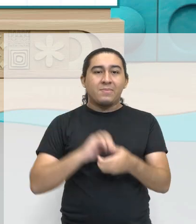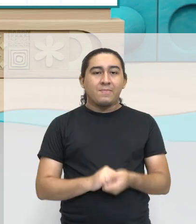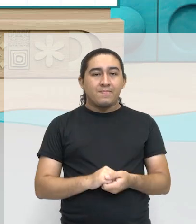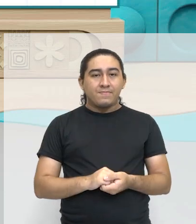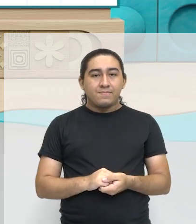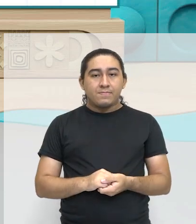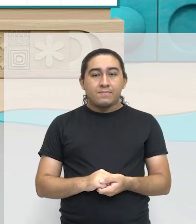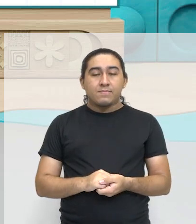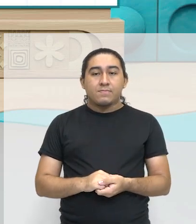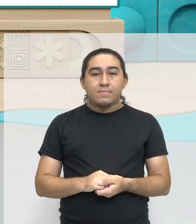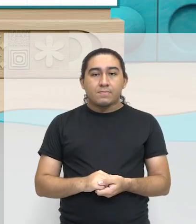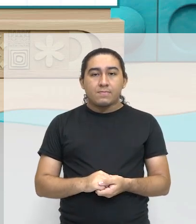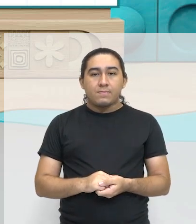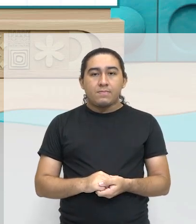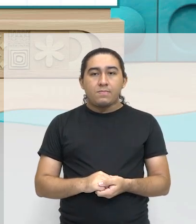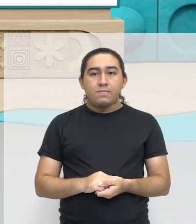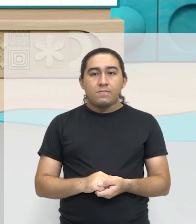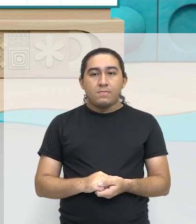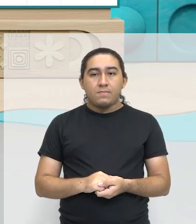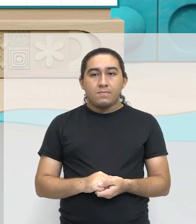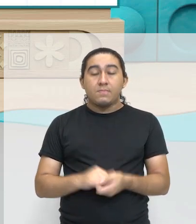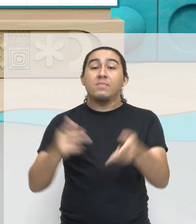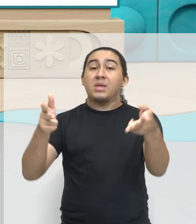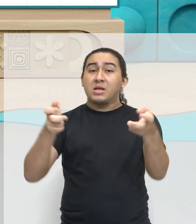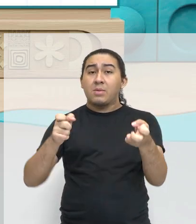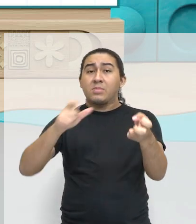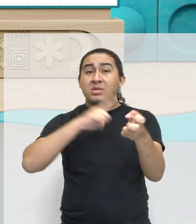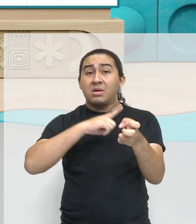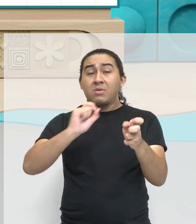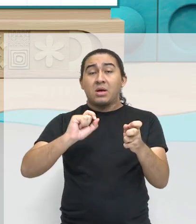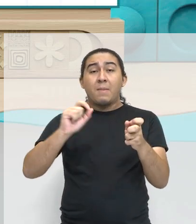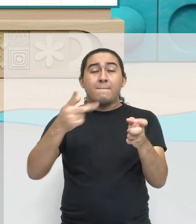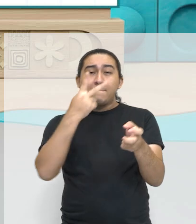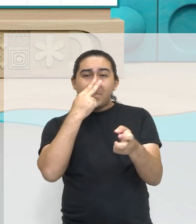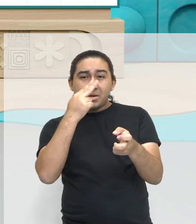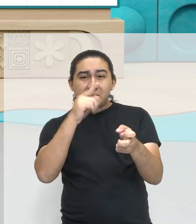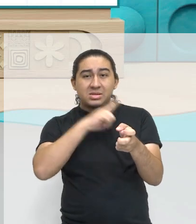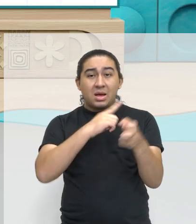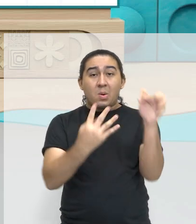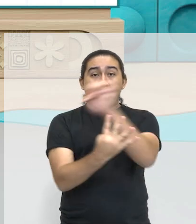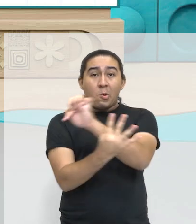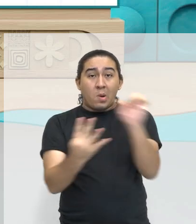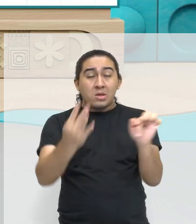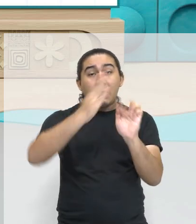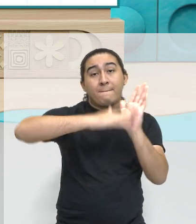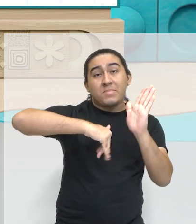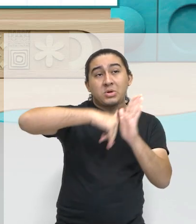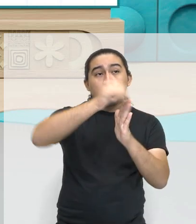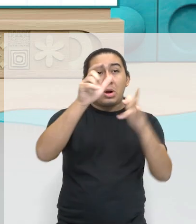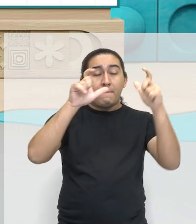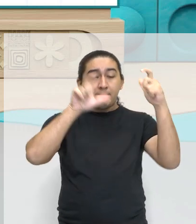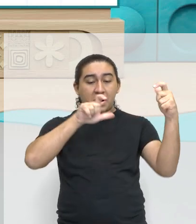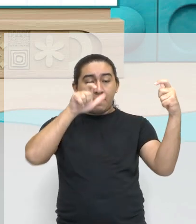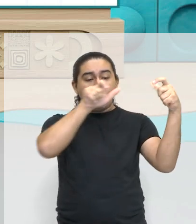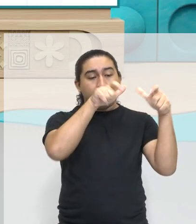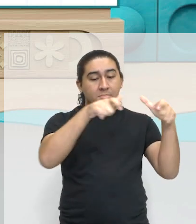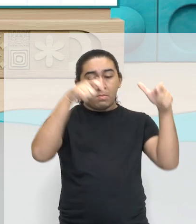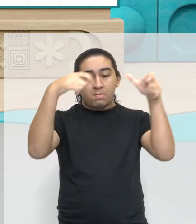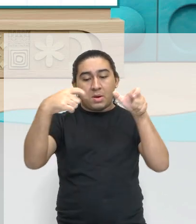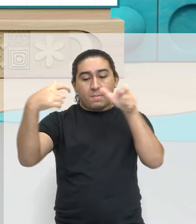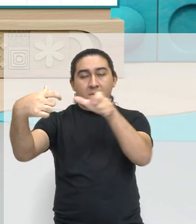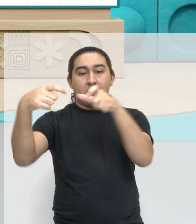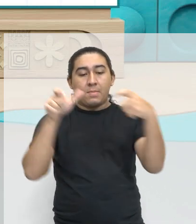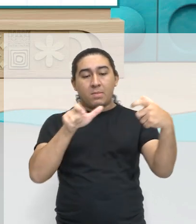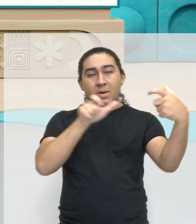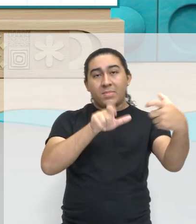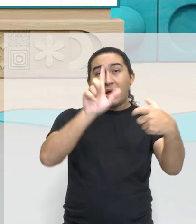e ópera. Então, aqui, quando nós estamos vendo lá, como eu falei, o fundo, né, por baixo da Torre Eiffel, ela está